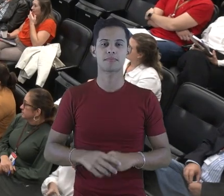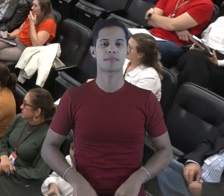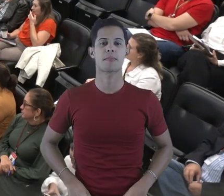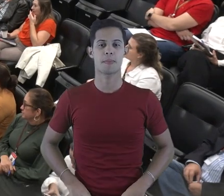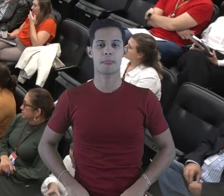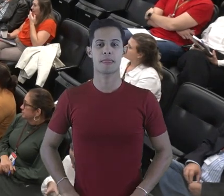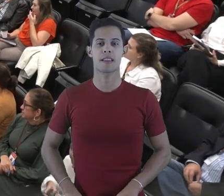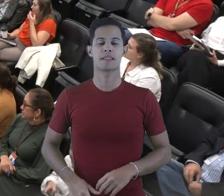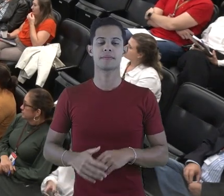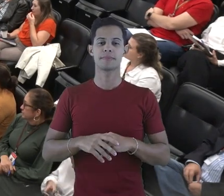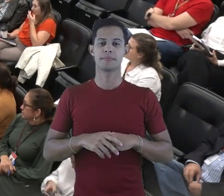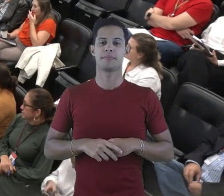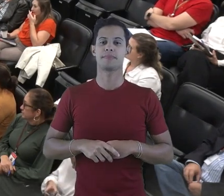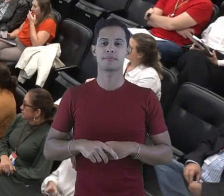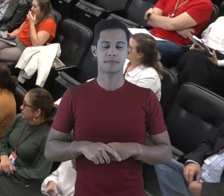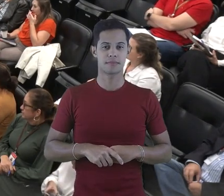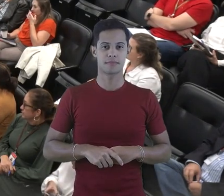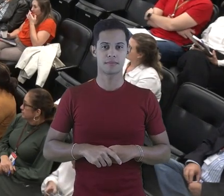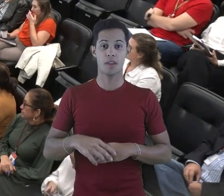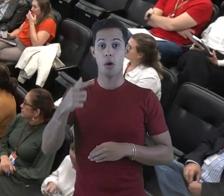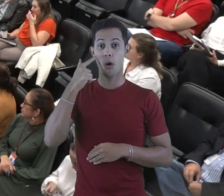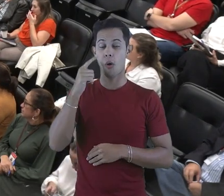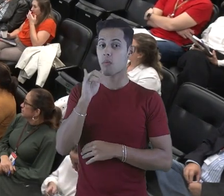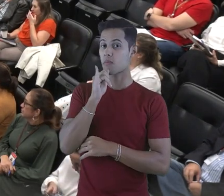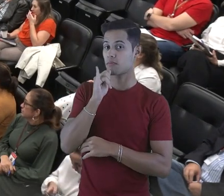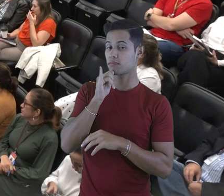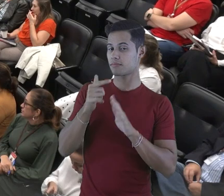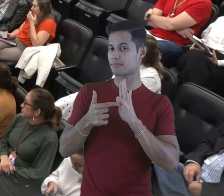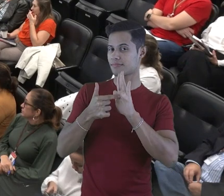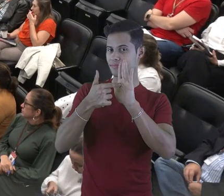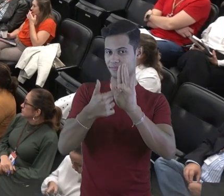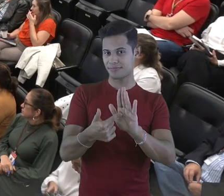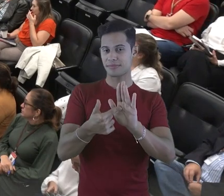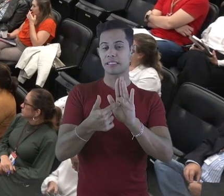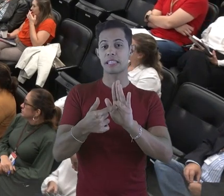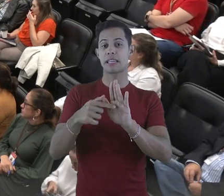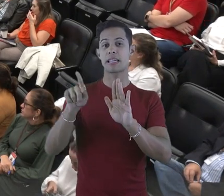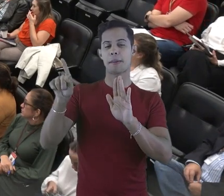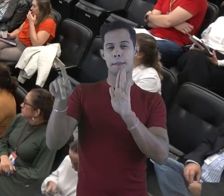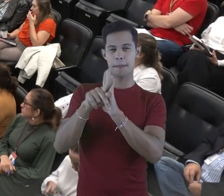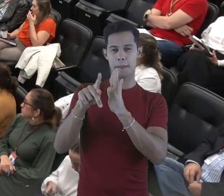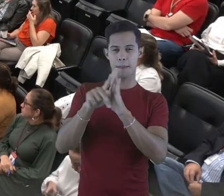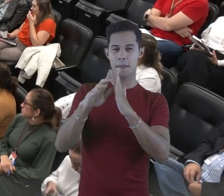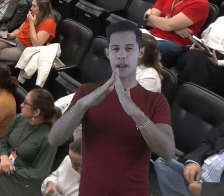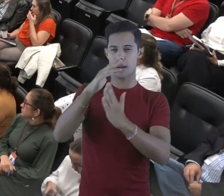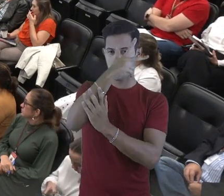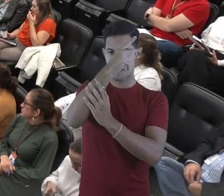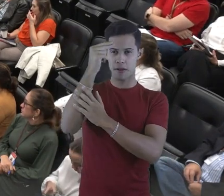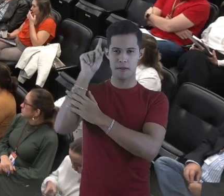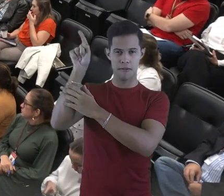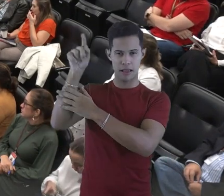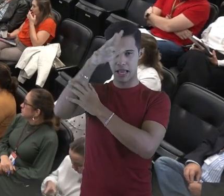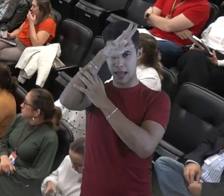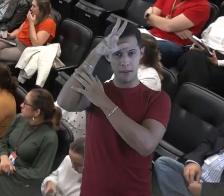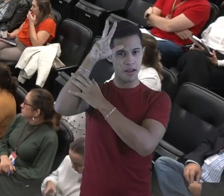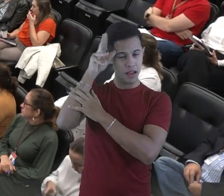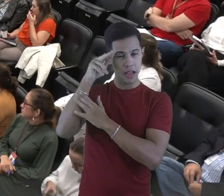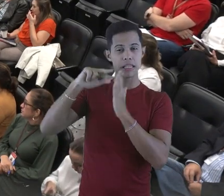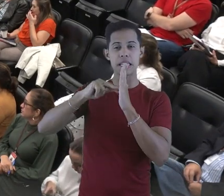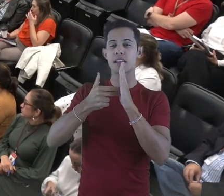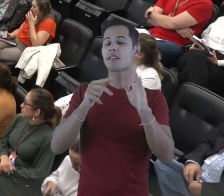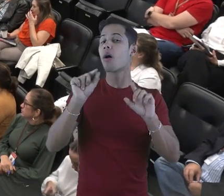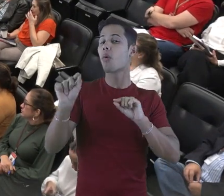isso aqui é só um exemplo aqui eu trouxe o case da prefeitura de Manaus para mostrar para vocês o que é uma adequação de verdade não uma adequação